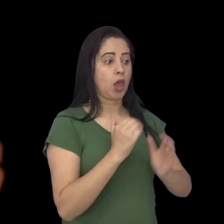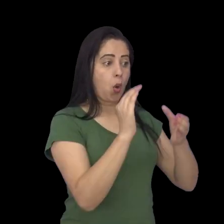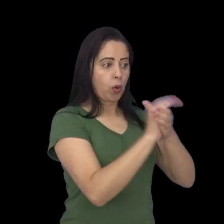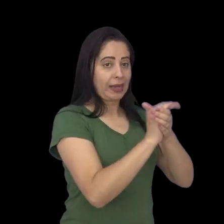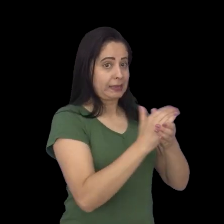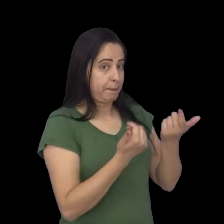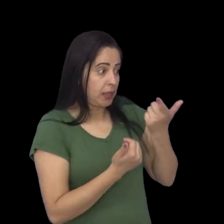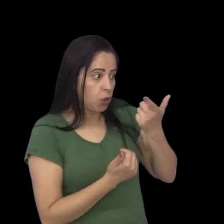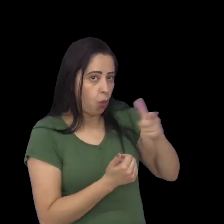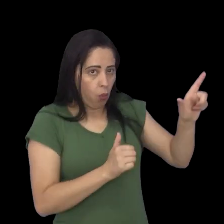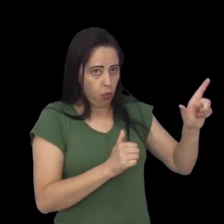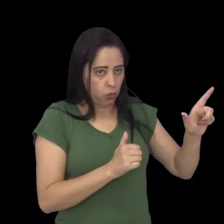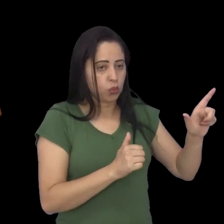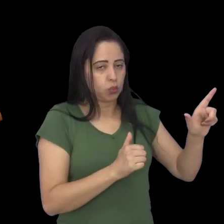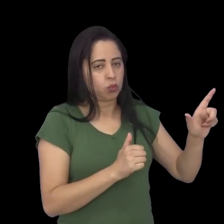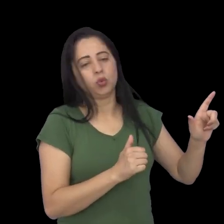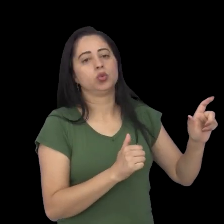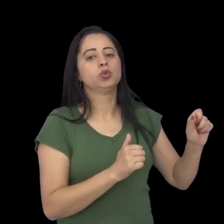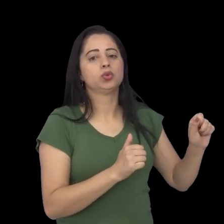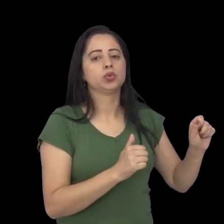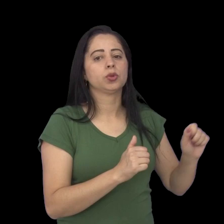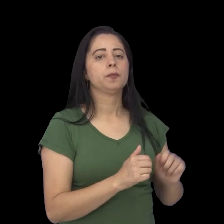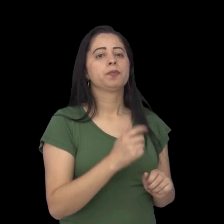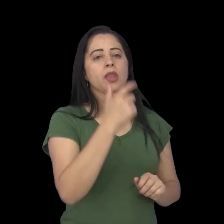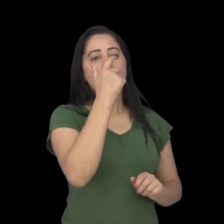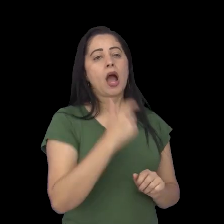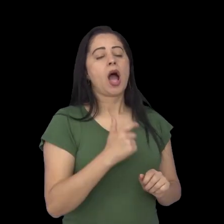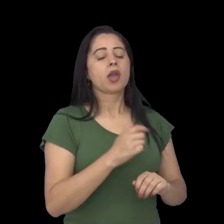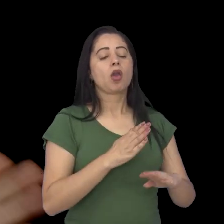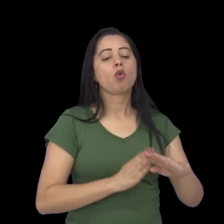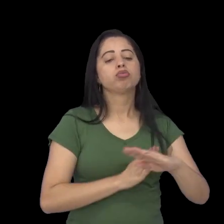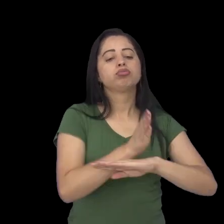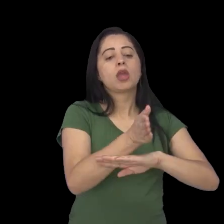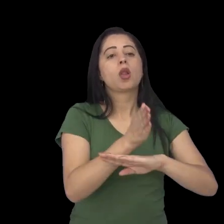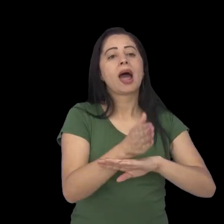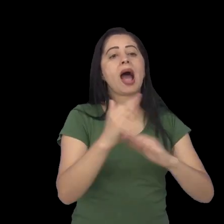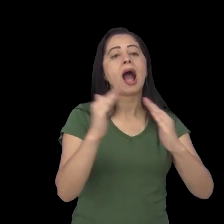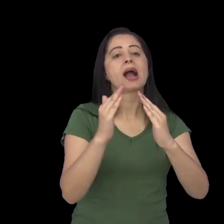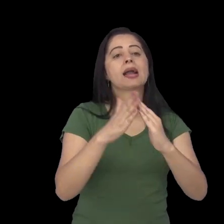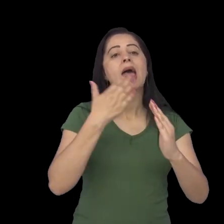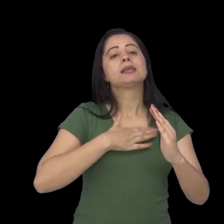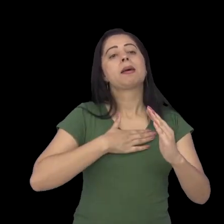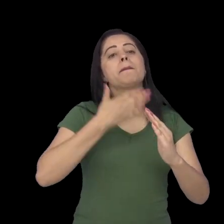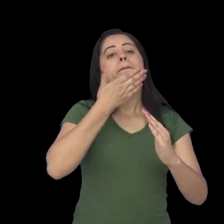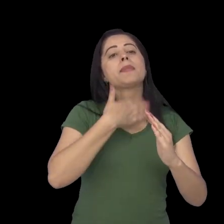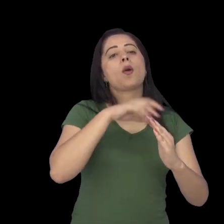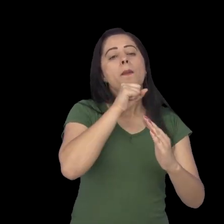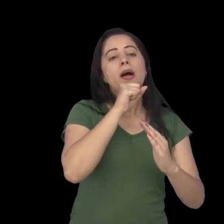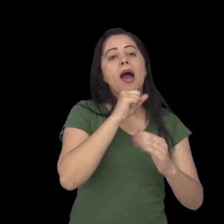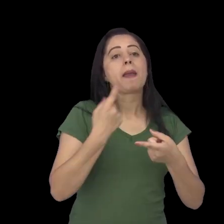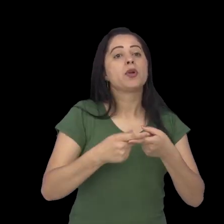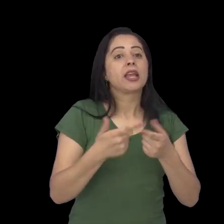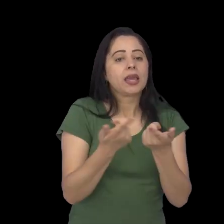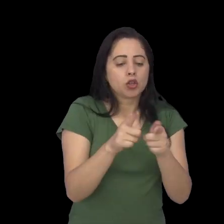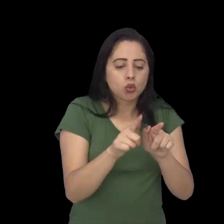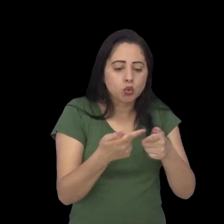ela tinha uma semana, e eu estava indo para casa do meu pai, que meu pai queria fazer um churrasco de comemoração. Aí, no caminho, eu falei